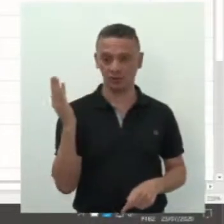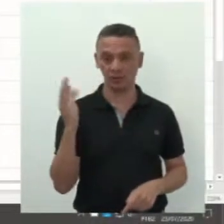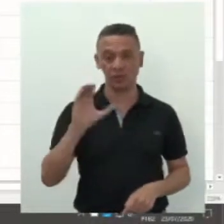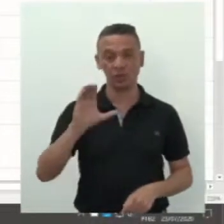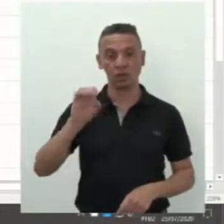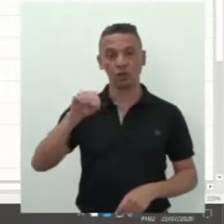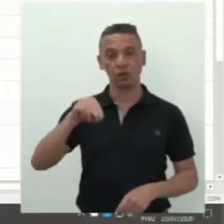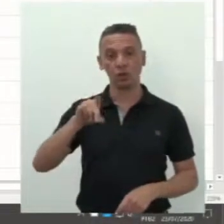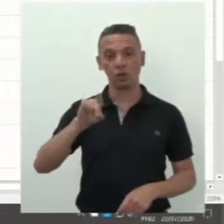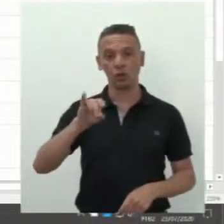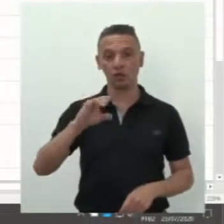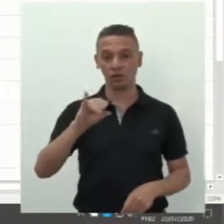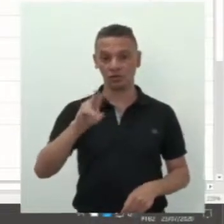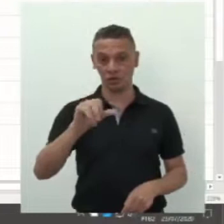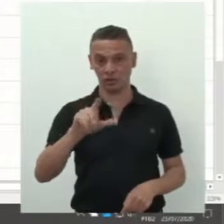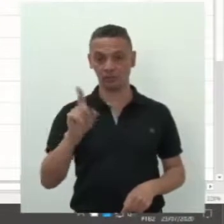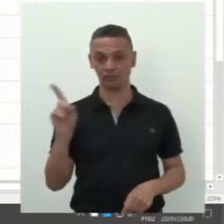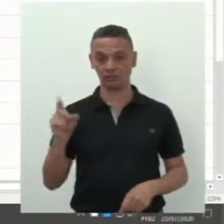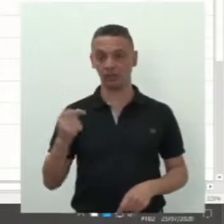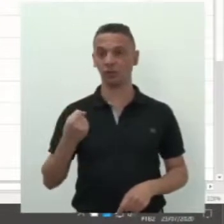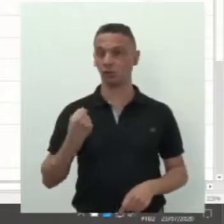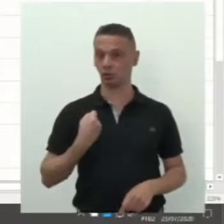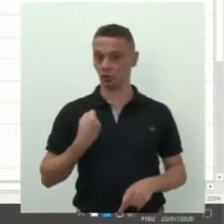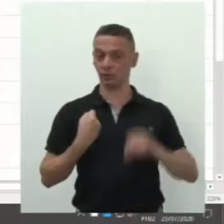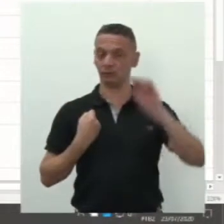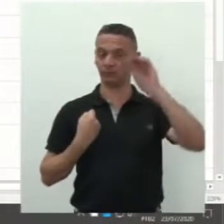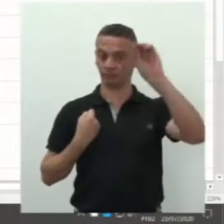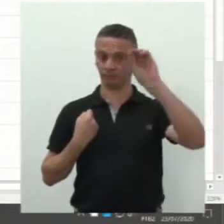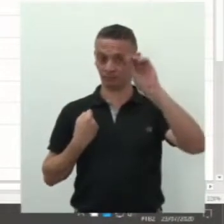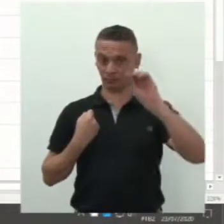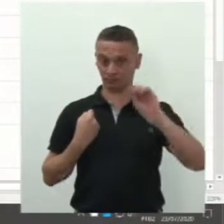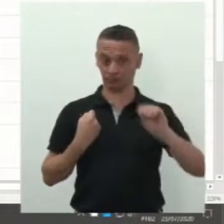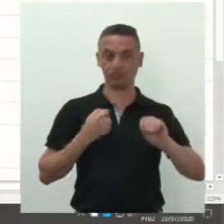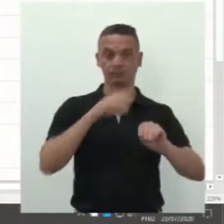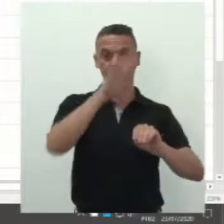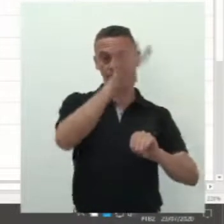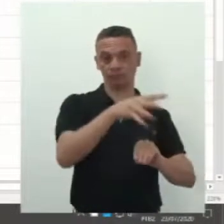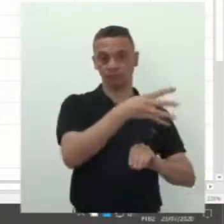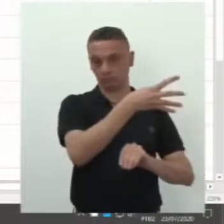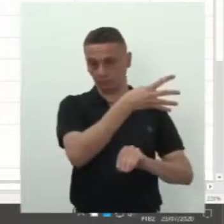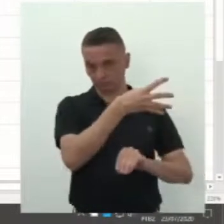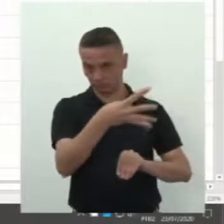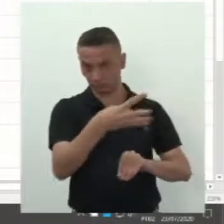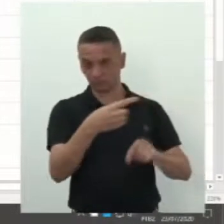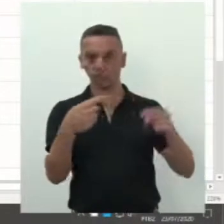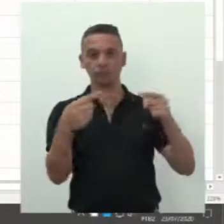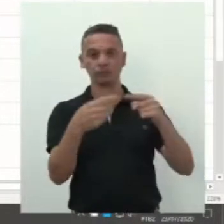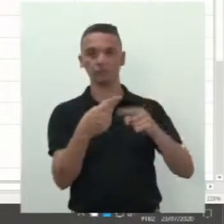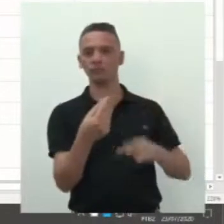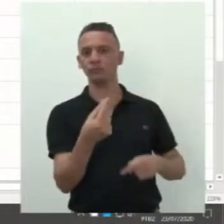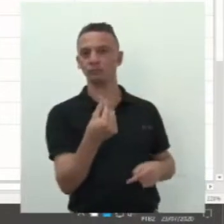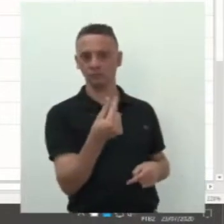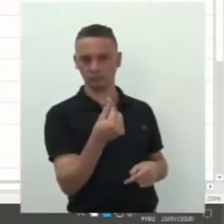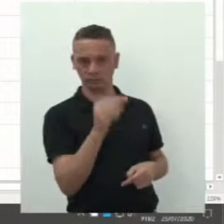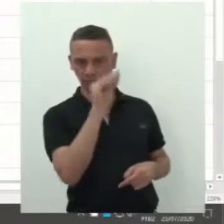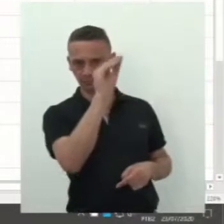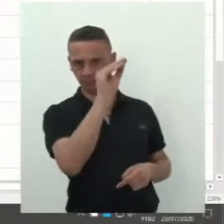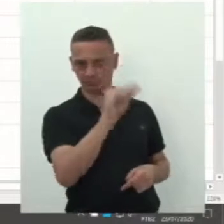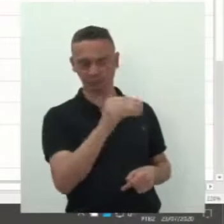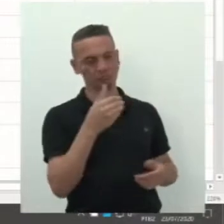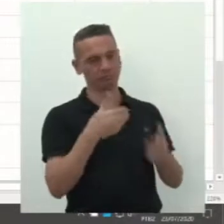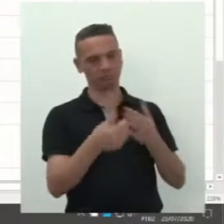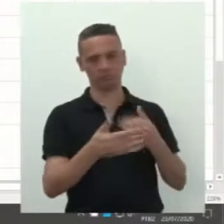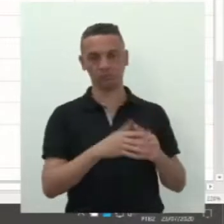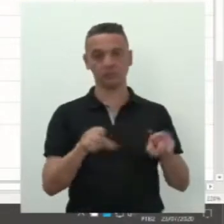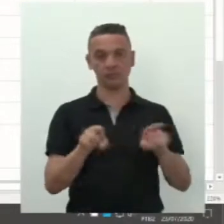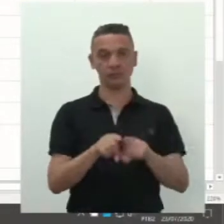Então, a gente tem um número em que a gente indica para o Excel, né? A gente indica que a nossa célula vai trabalhar com tal tipo de número. A gente